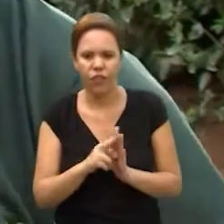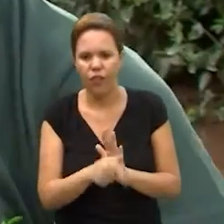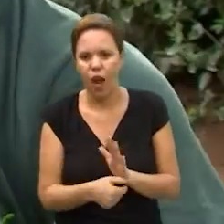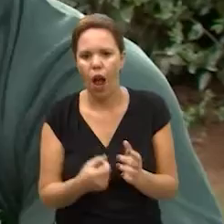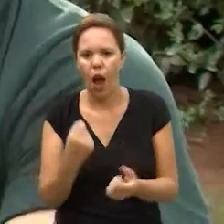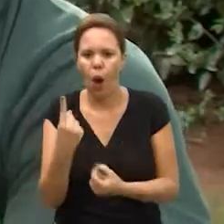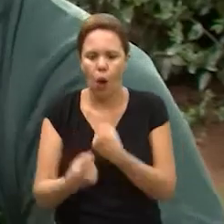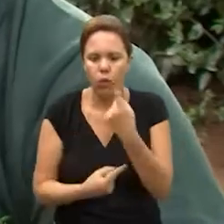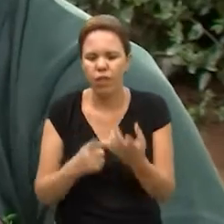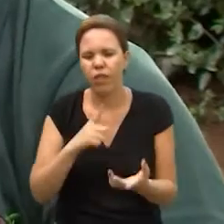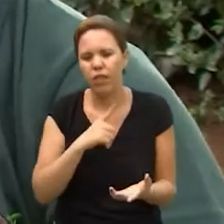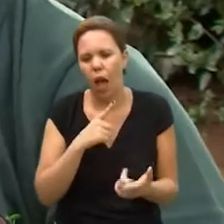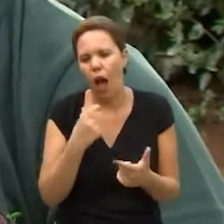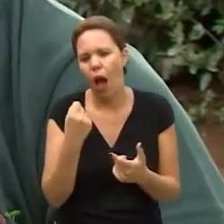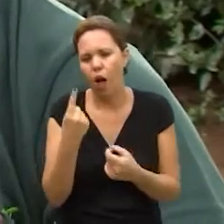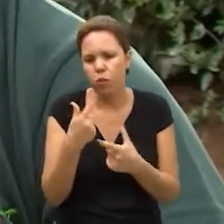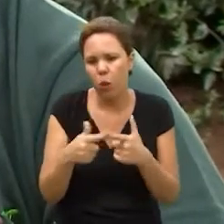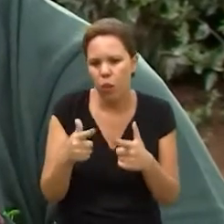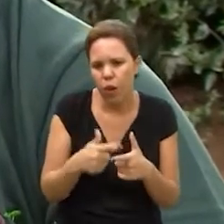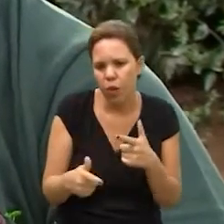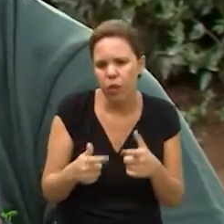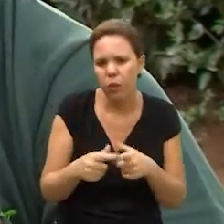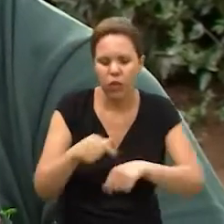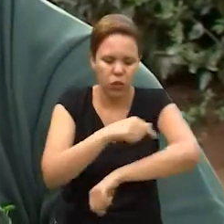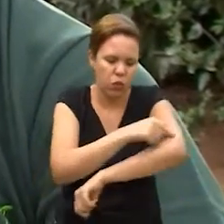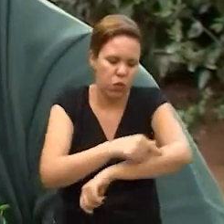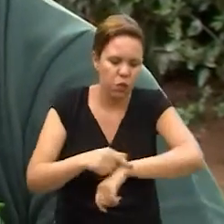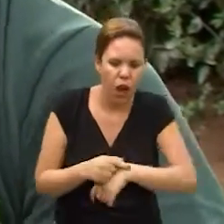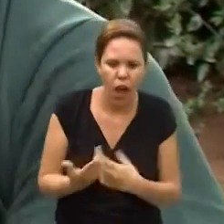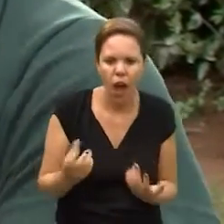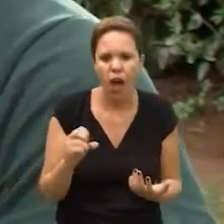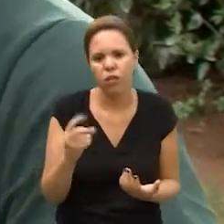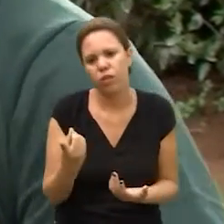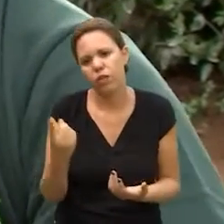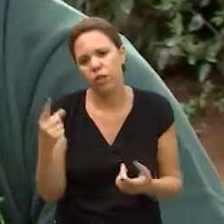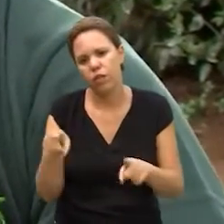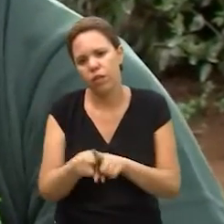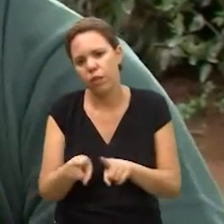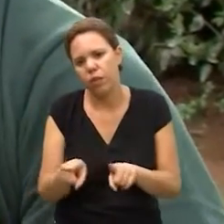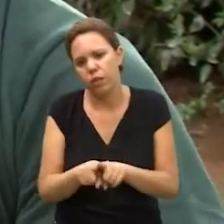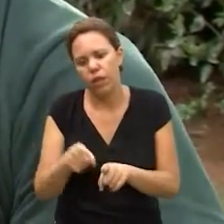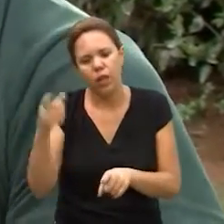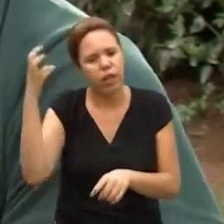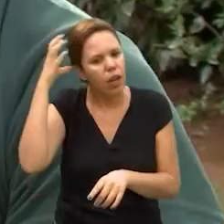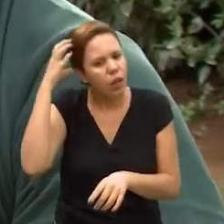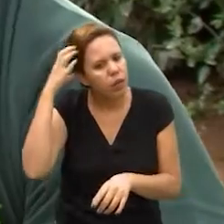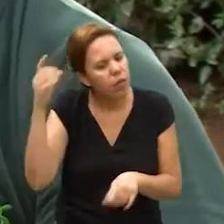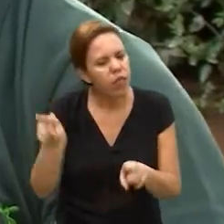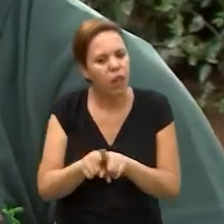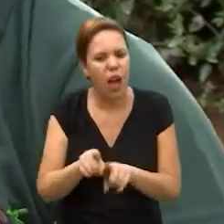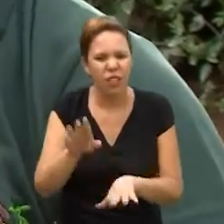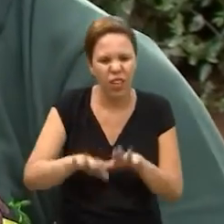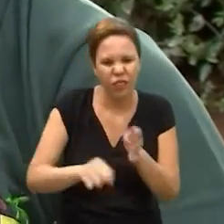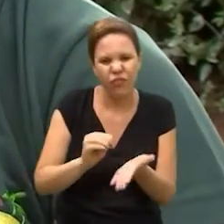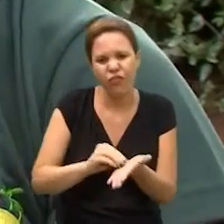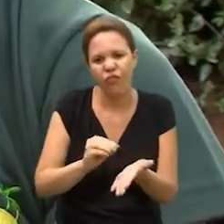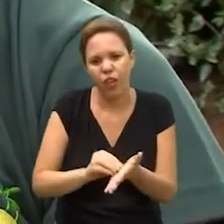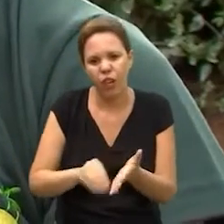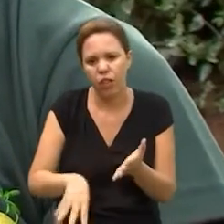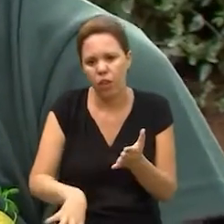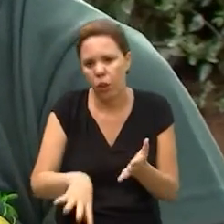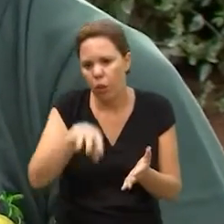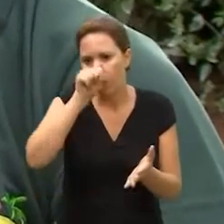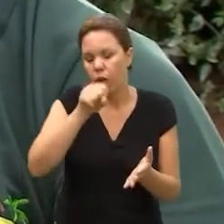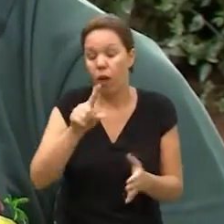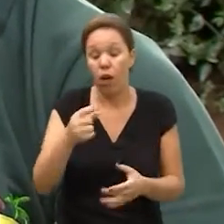braquicefálicos, a gente também tem que tomar um certo cuidado para eles não acabarem ficando sem ar e acontecendo coisas piores, né?